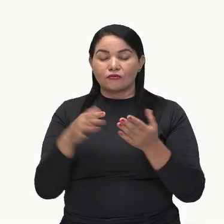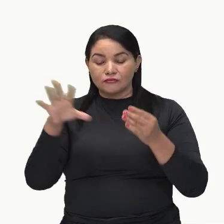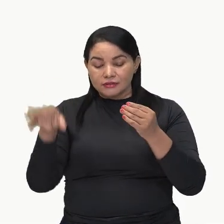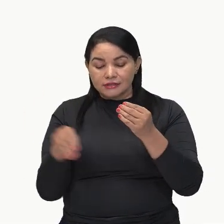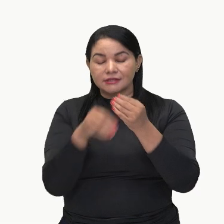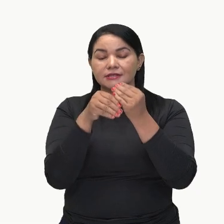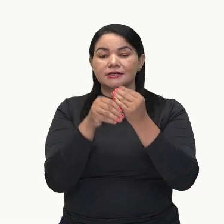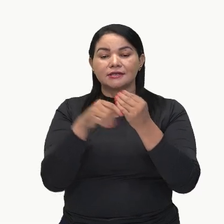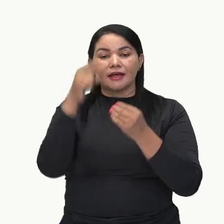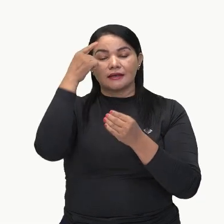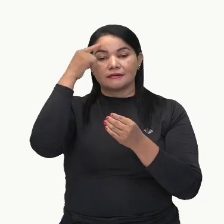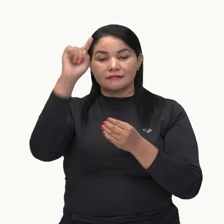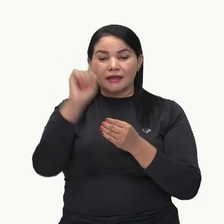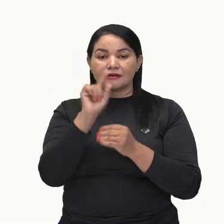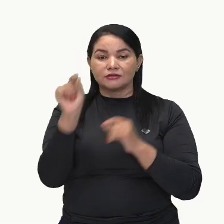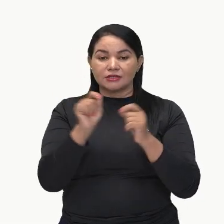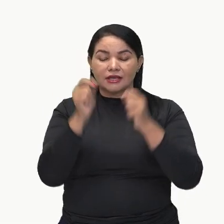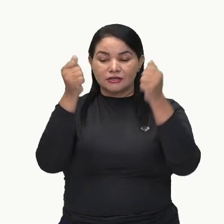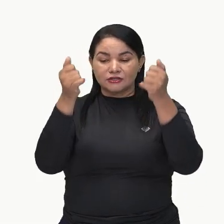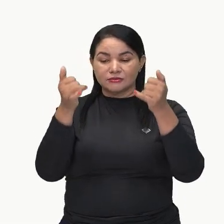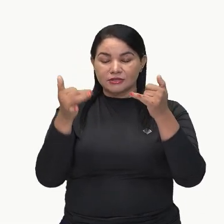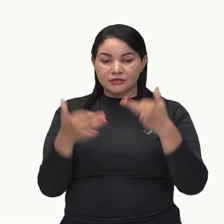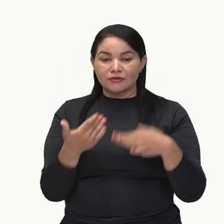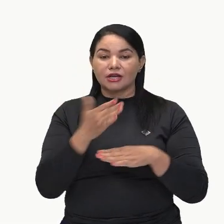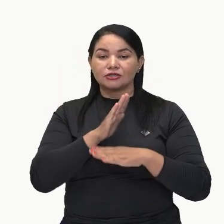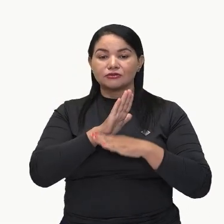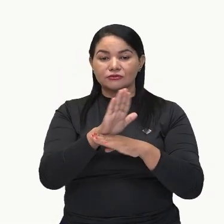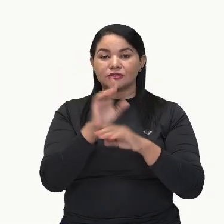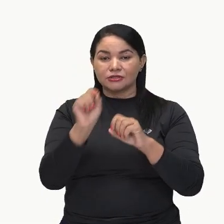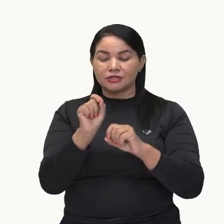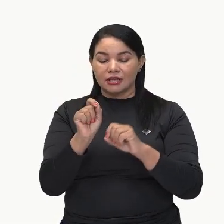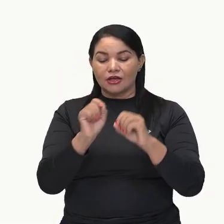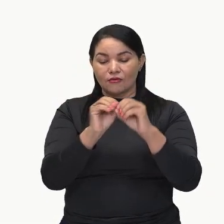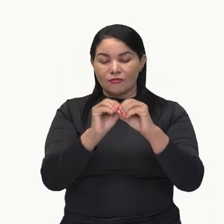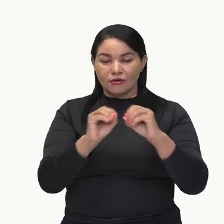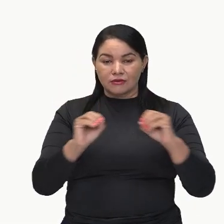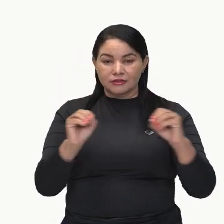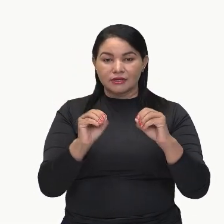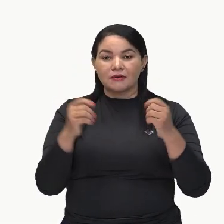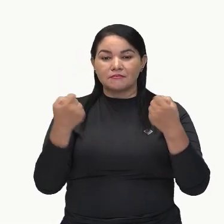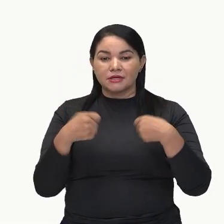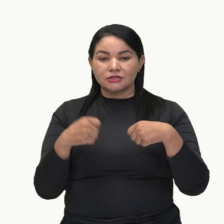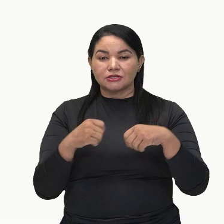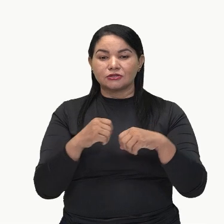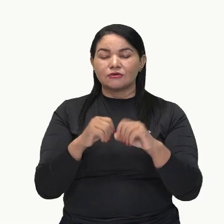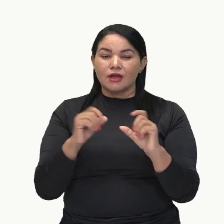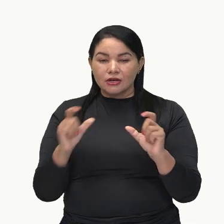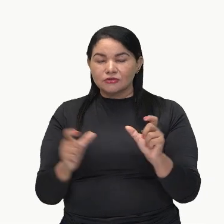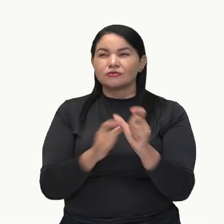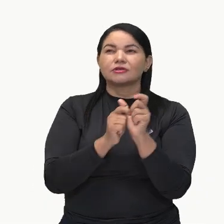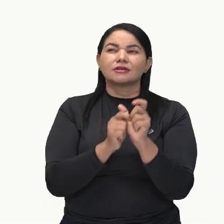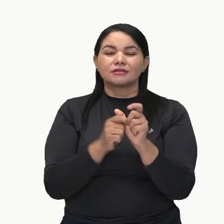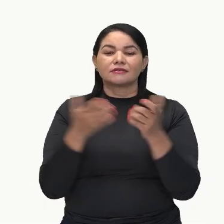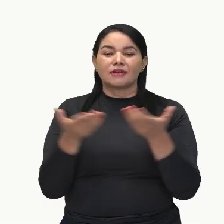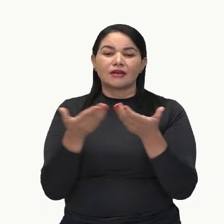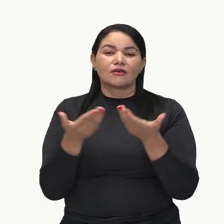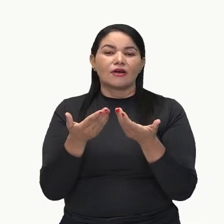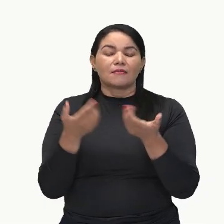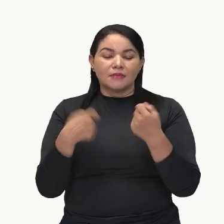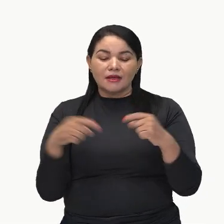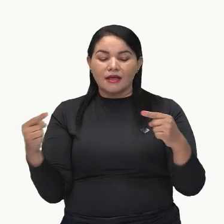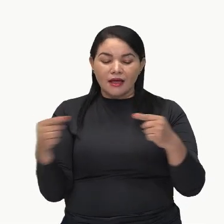explicação com a ajuda de uma oração. E aí eu preciso de conectivos, preciso de